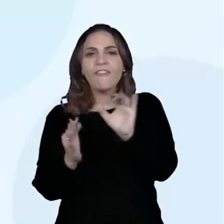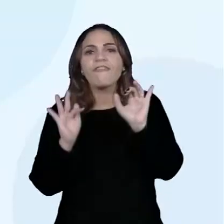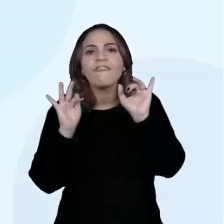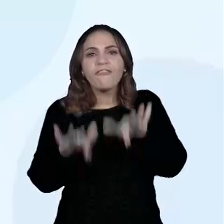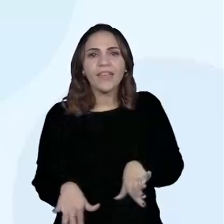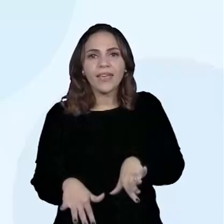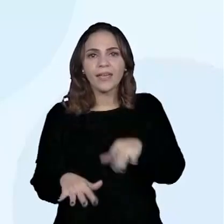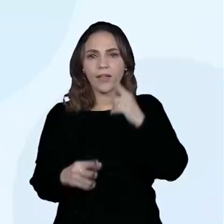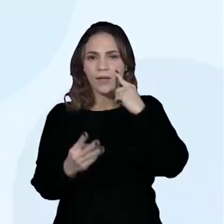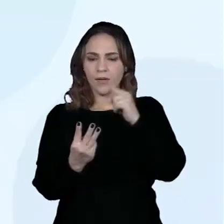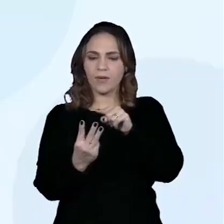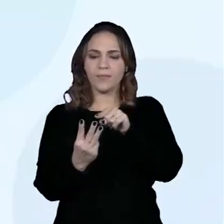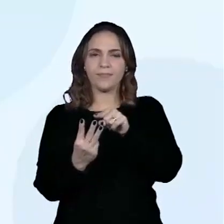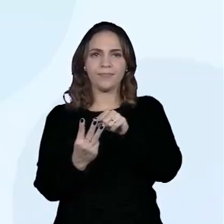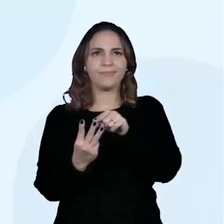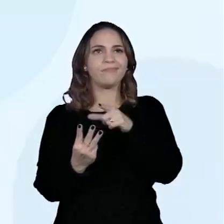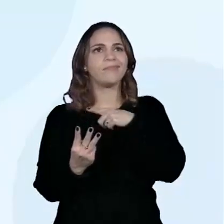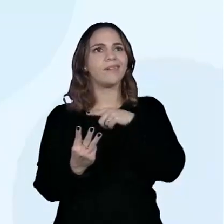aqui, ó.